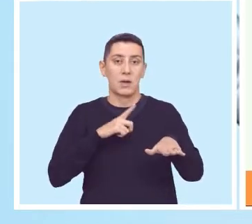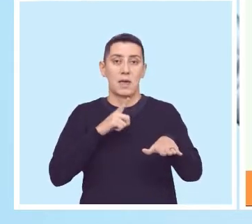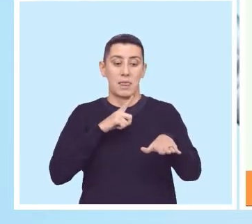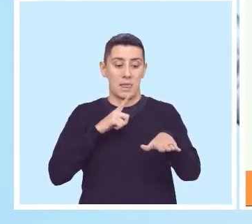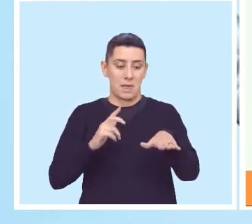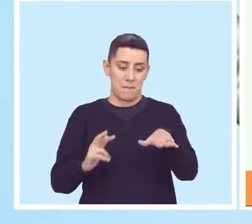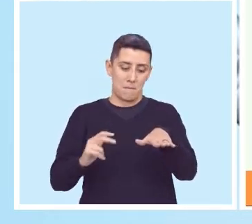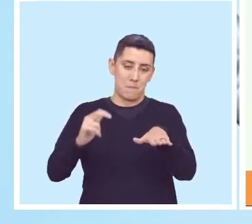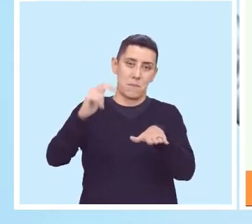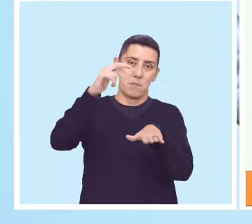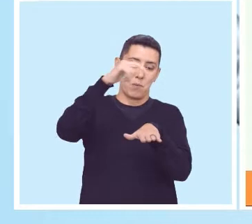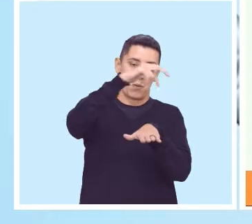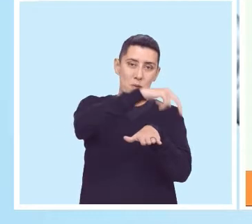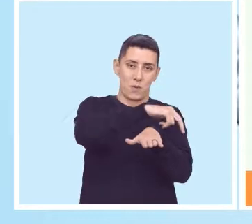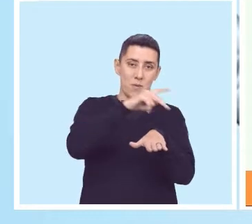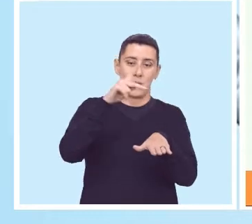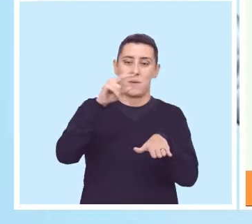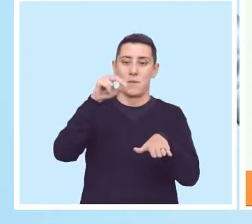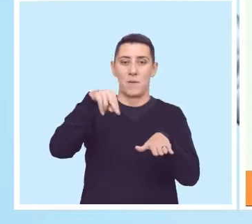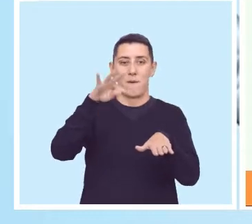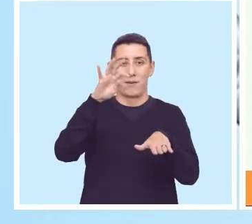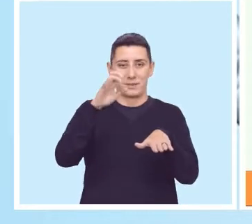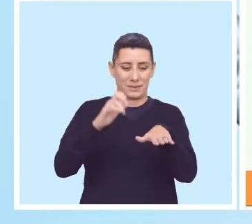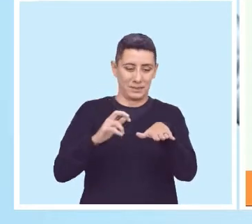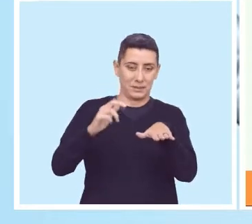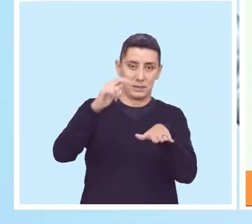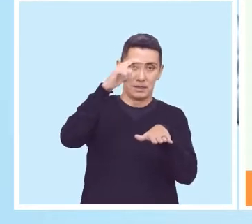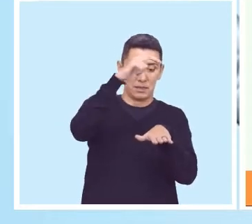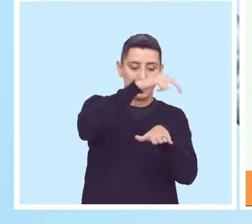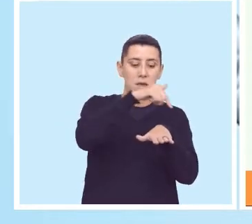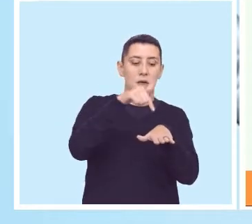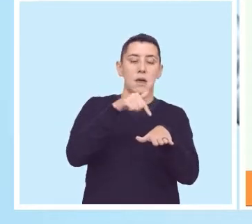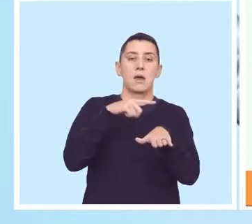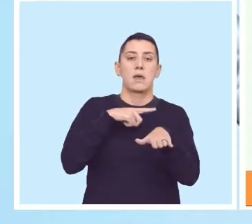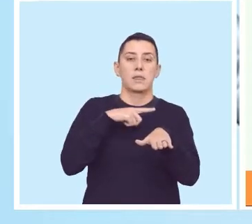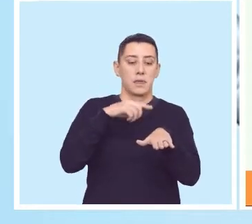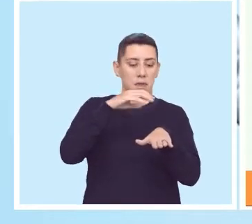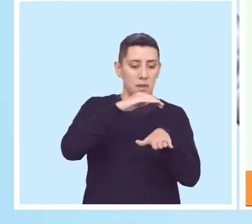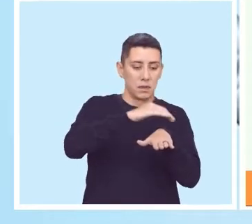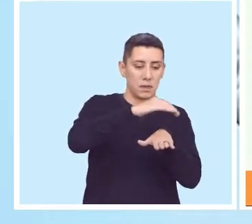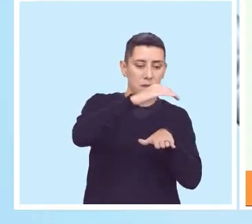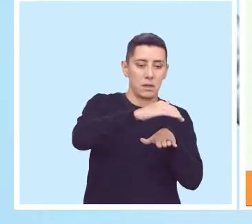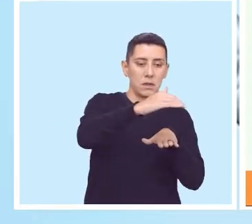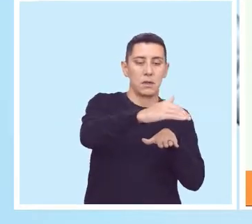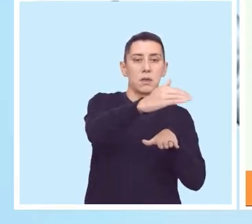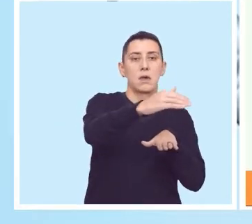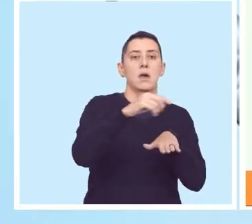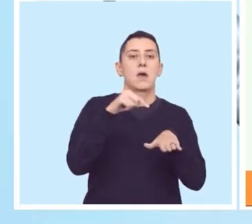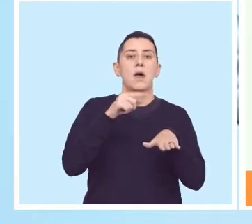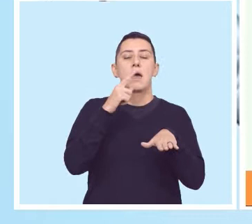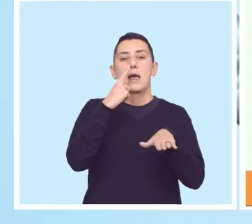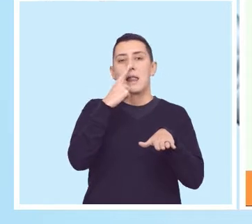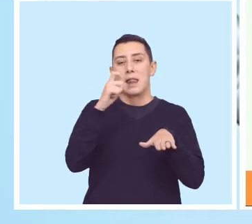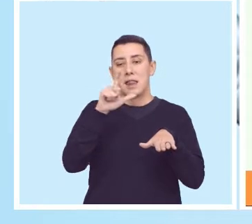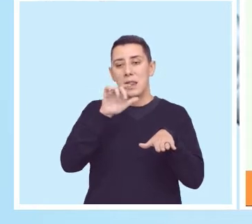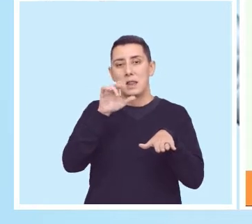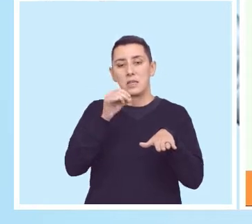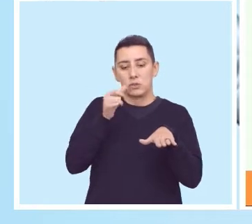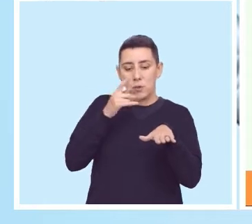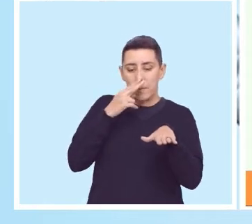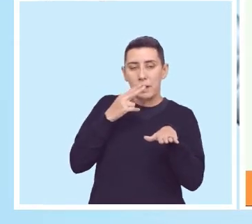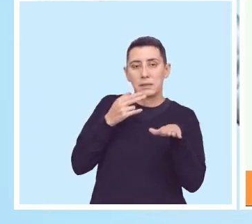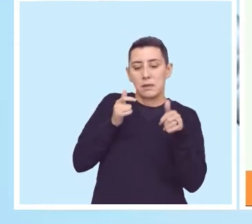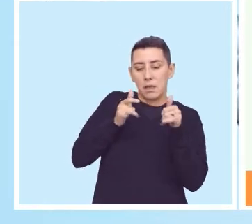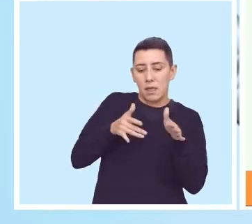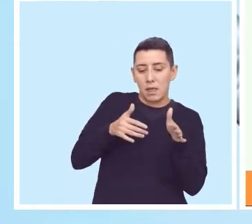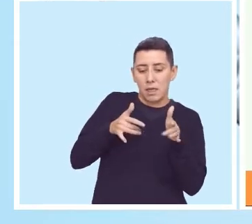fica represado ali em determinadas regiões, em determinados pontos de ponte, e tem que ter alguma